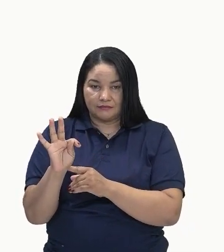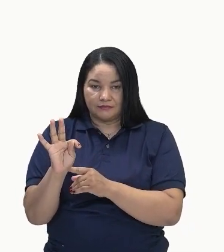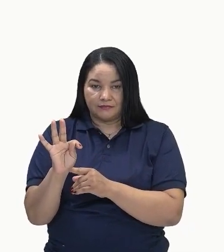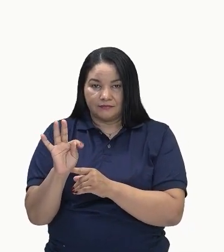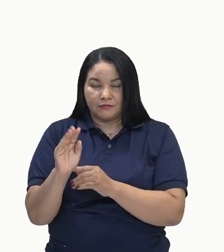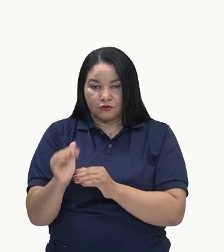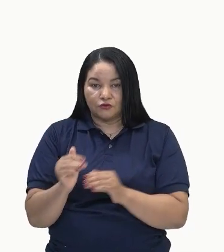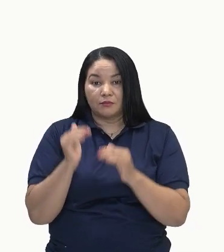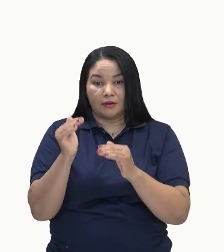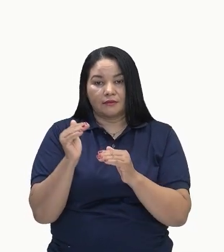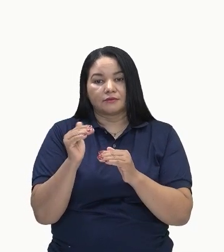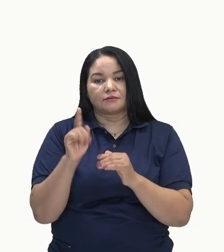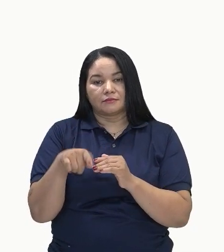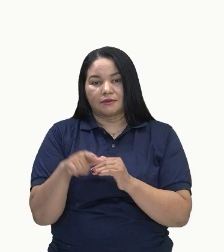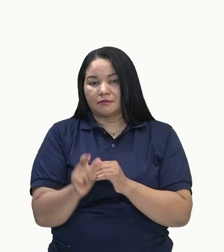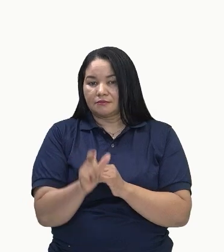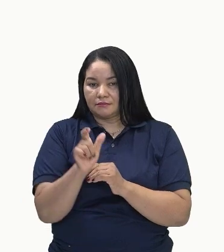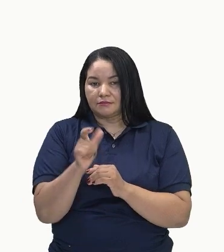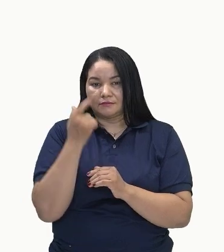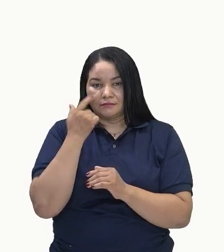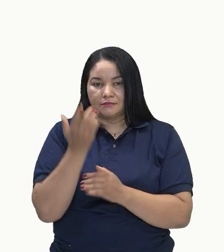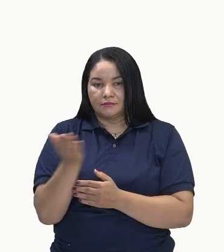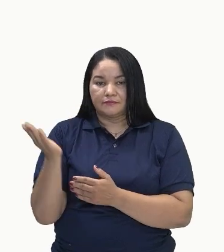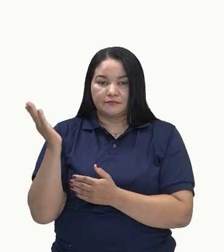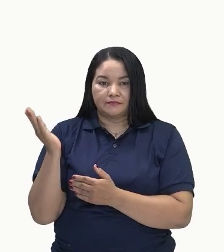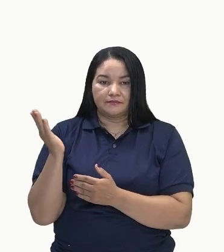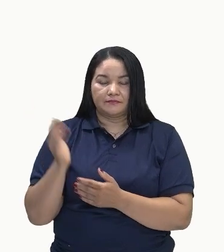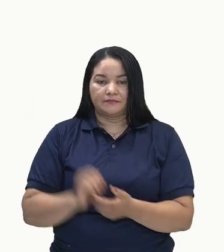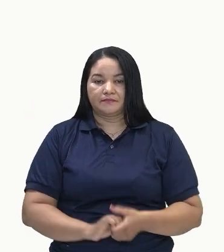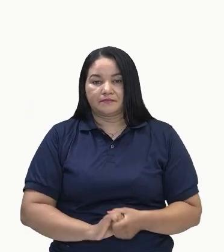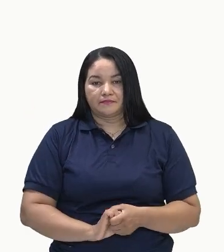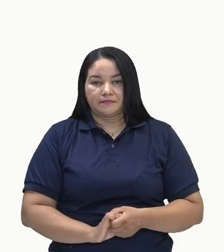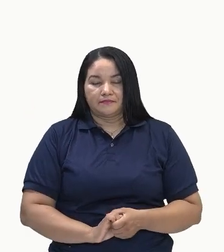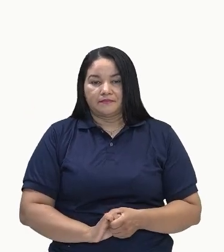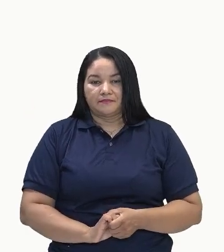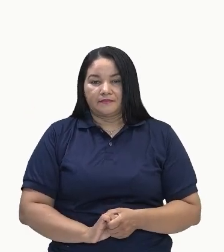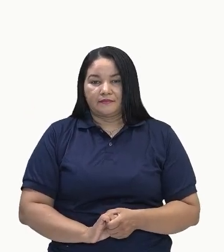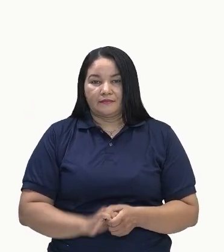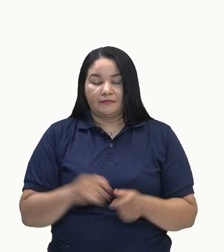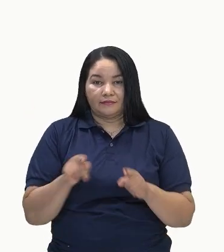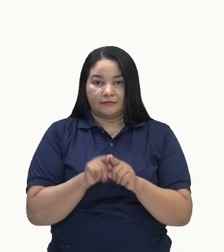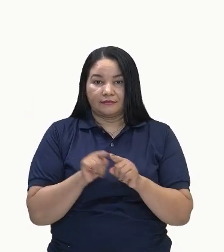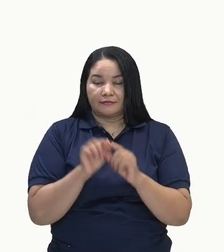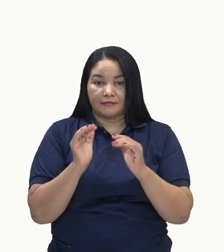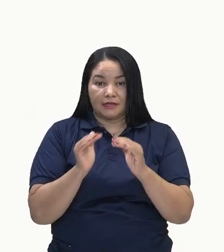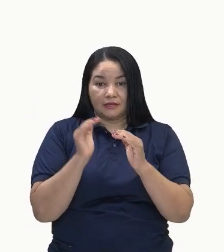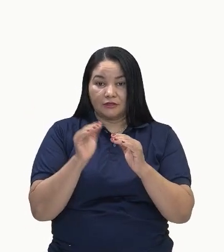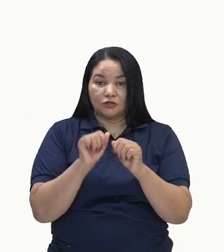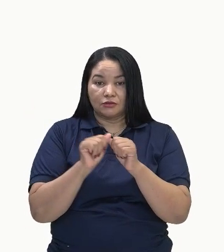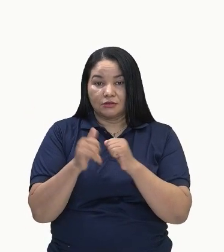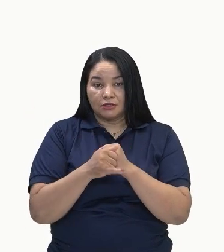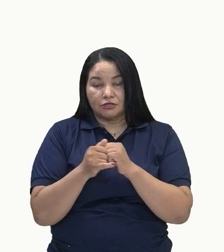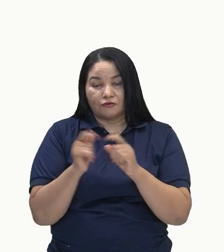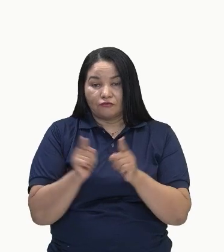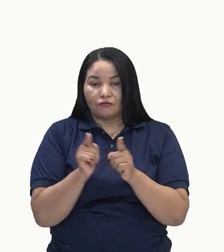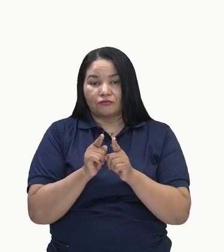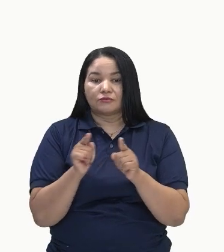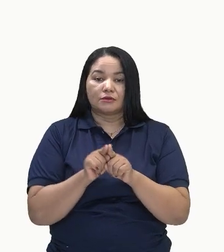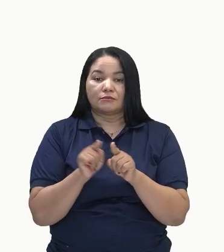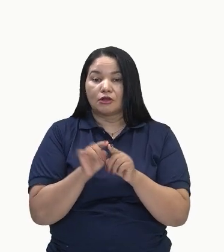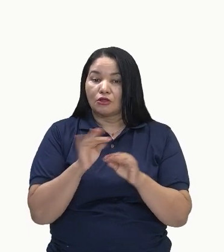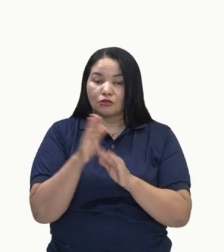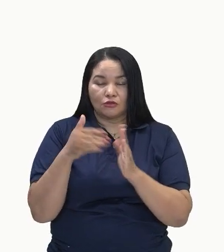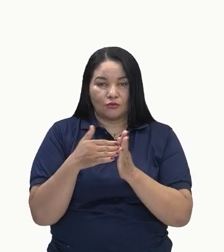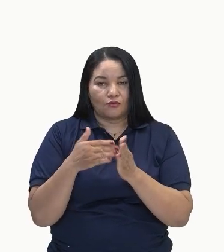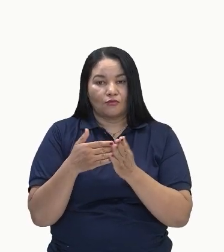superlativo, a formação superlativa dos adjetivos curtos diz o seguinte: toda formação de superlativo curto, né, do